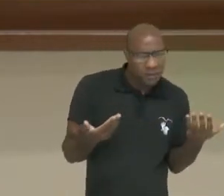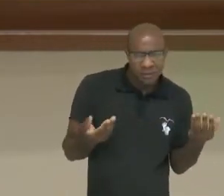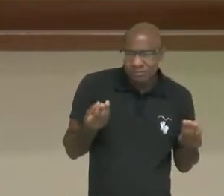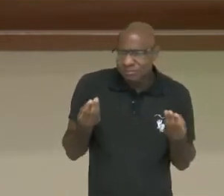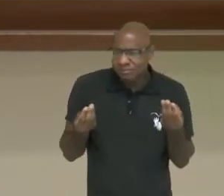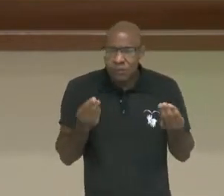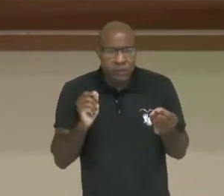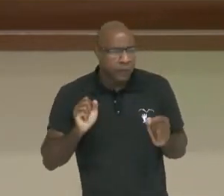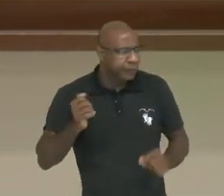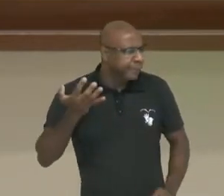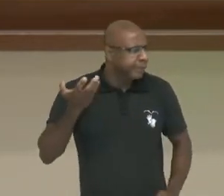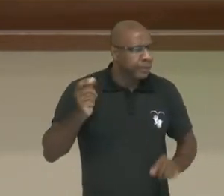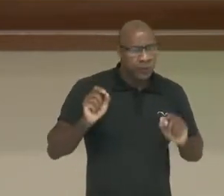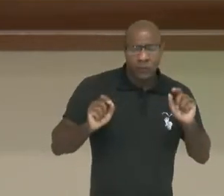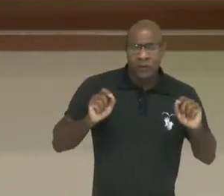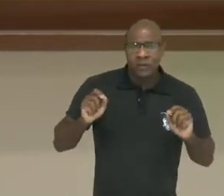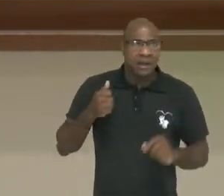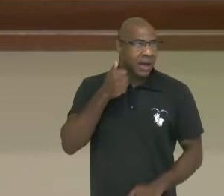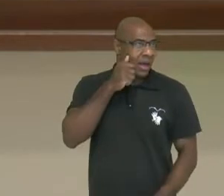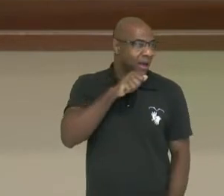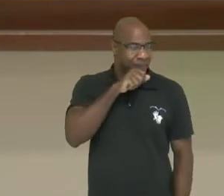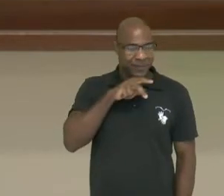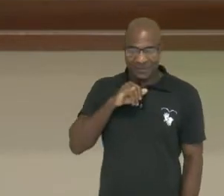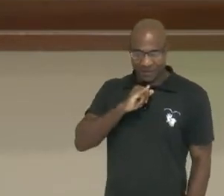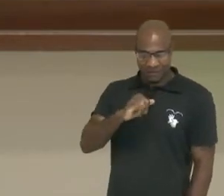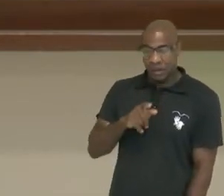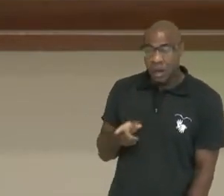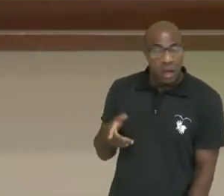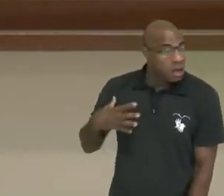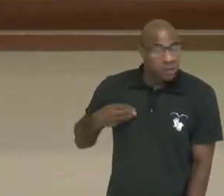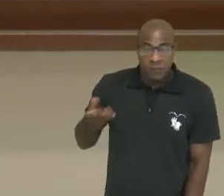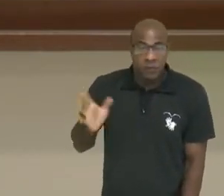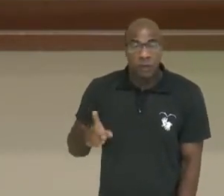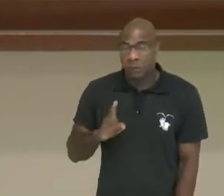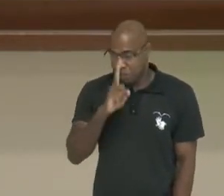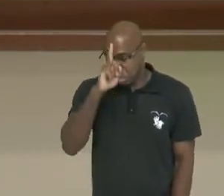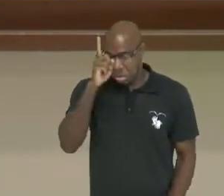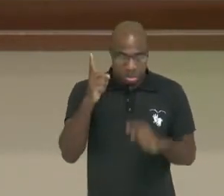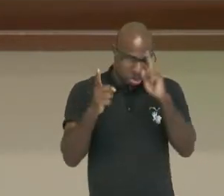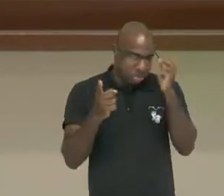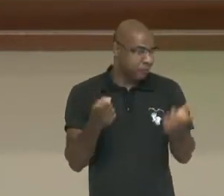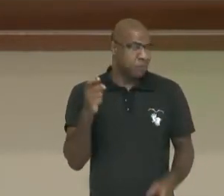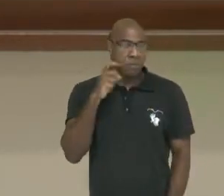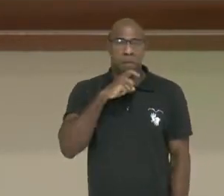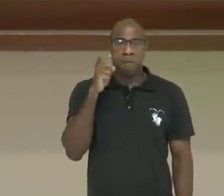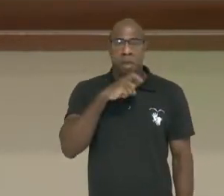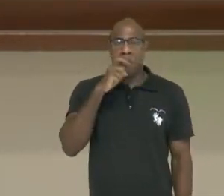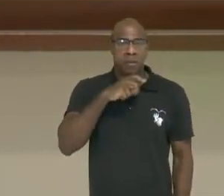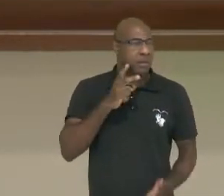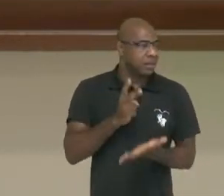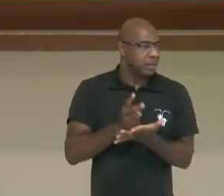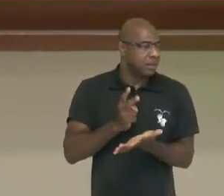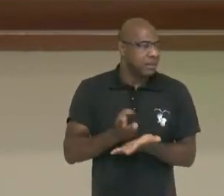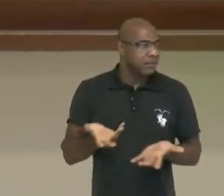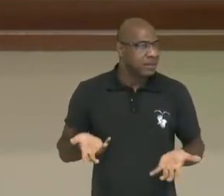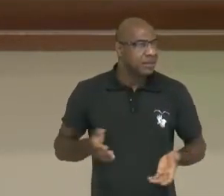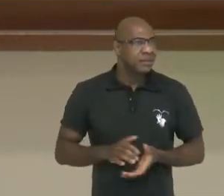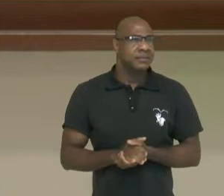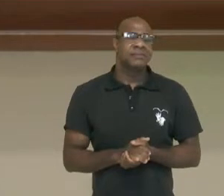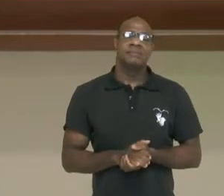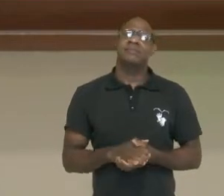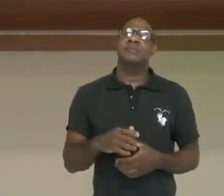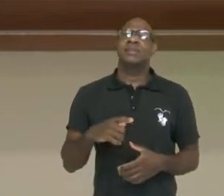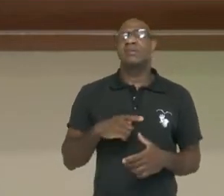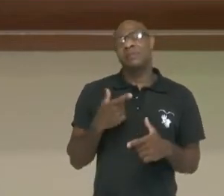O que aconteceu? A mãe vai falar, olha doutor, meu filho só inventa. E daí o médico fala, com toda certeza ele tem um problema, é um